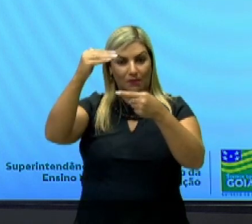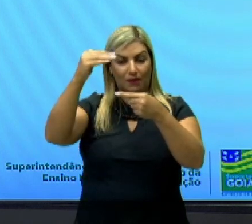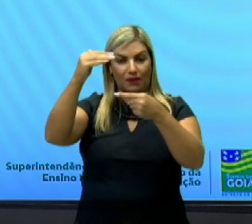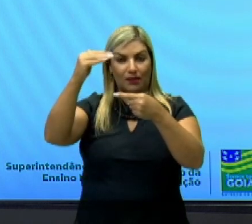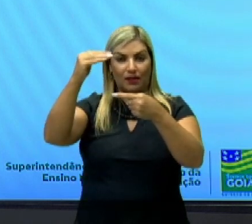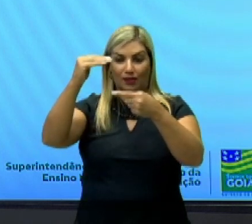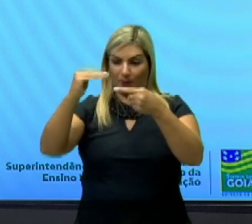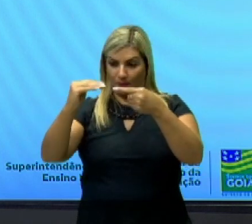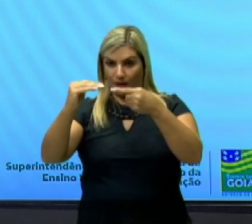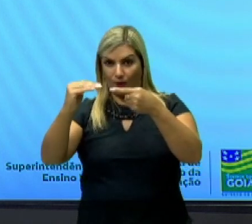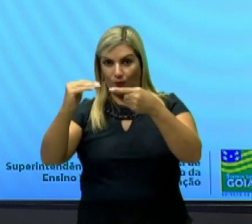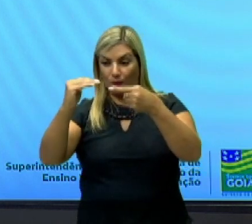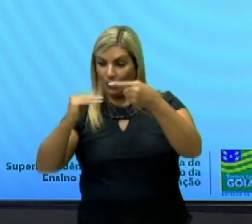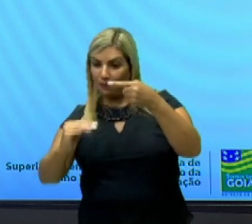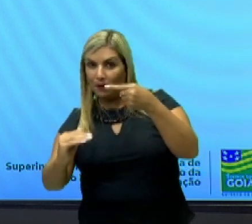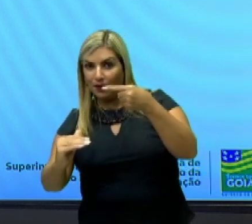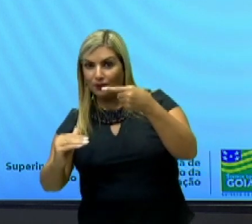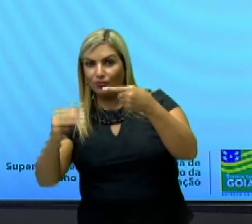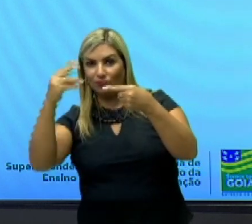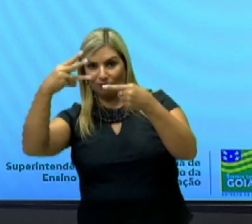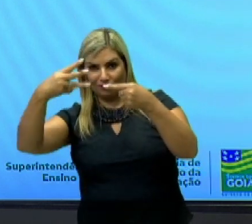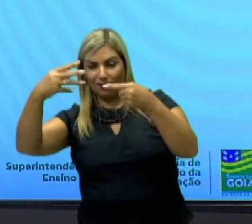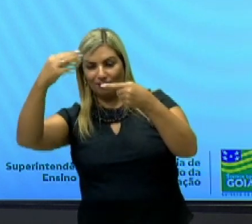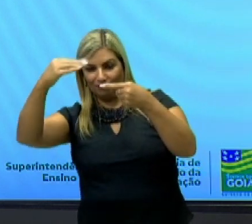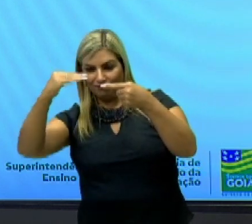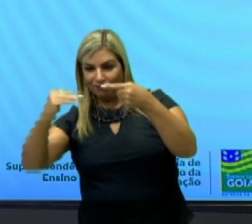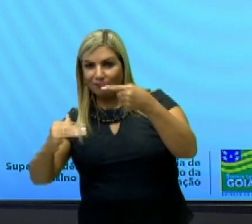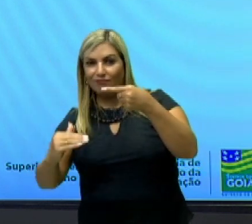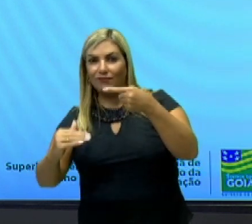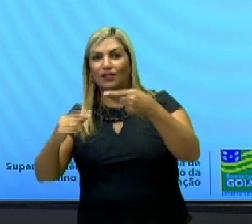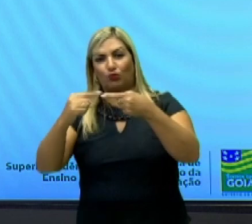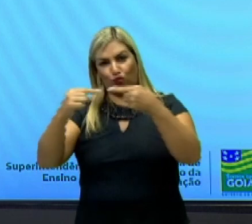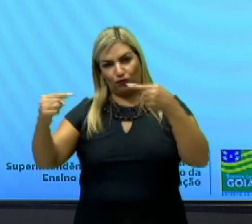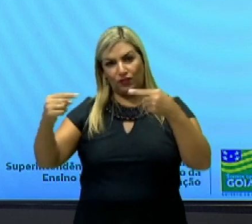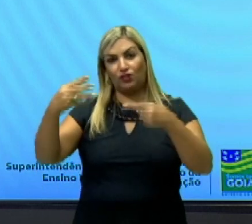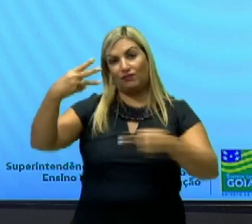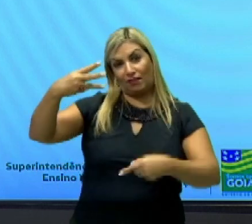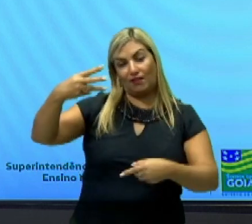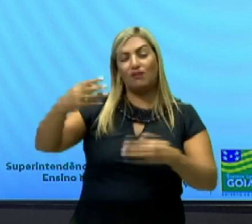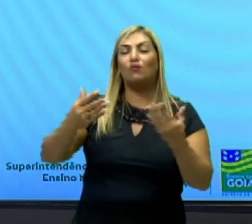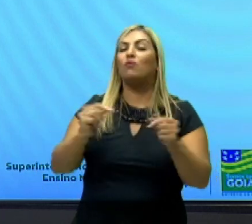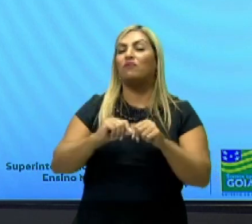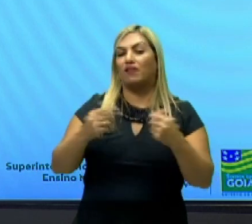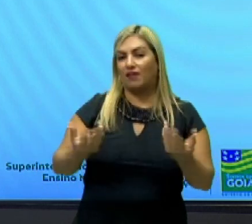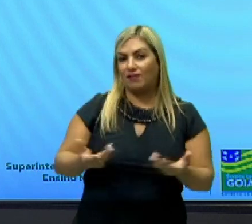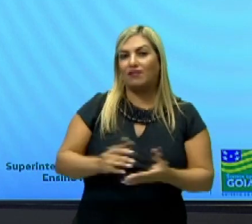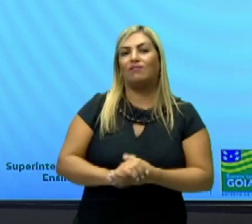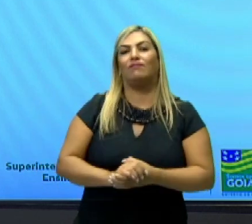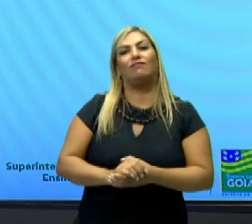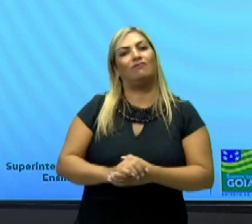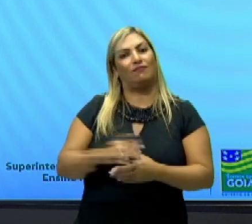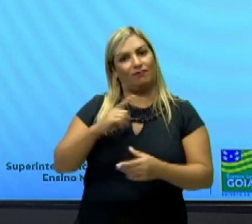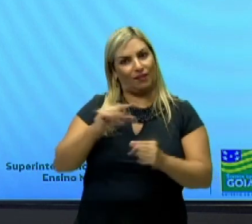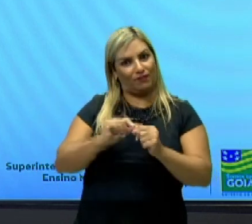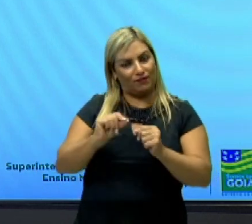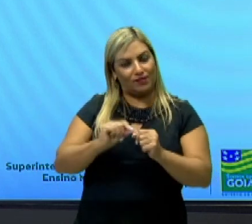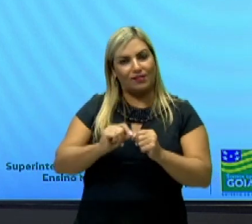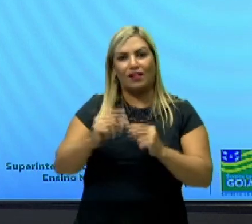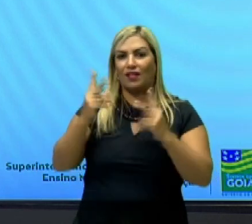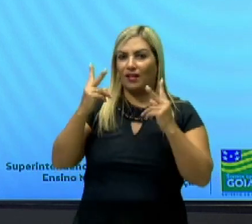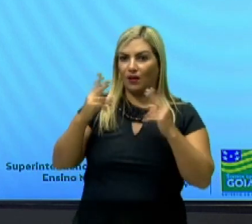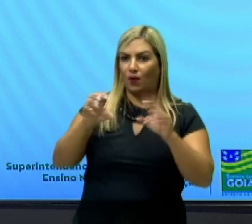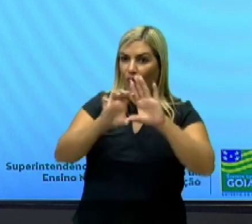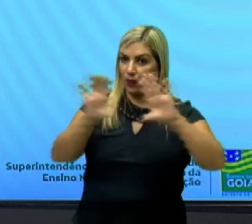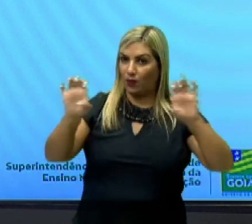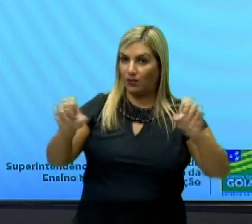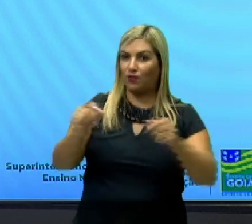passa a corrente aqui no meio e ela passa a corrente aqui embaixo. Como ela divide aqui em 3, o que a gente vai fazer? Vai calcular esse cara igual a essa